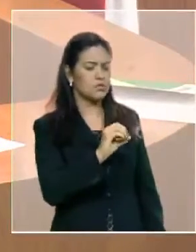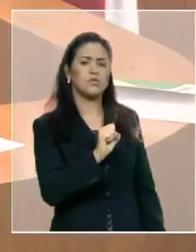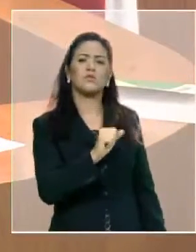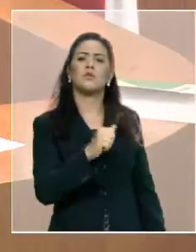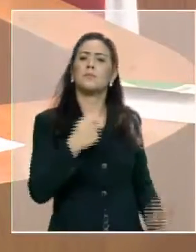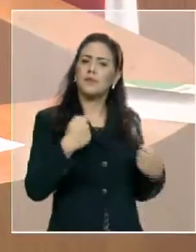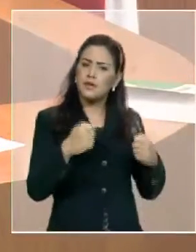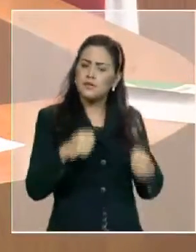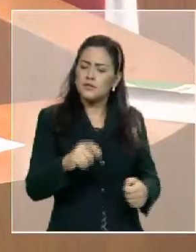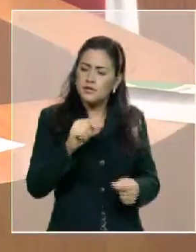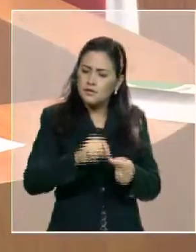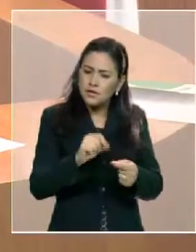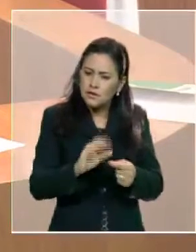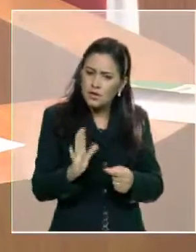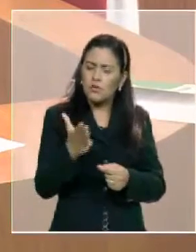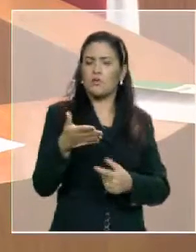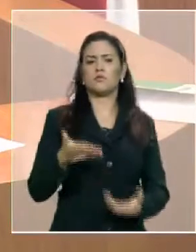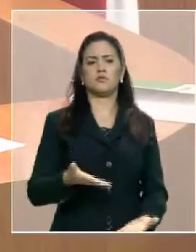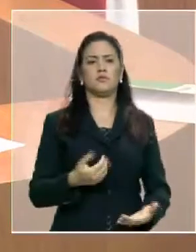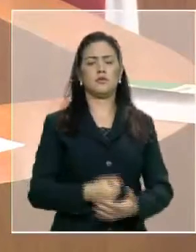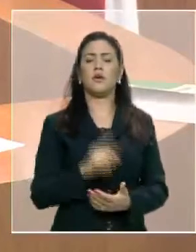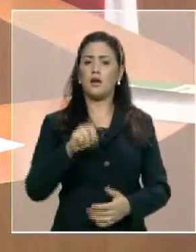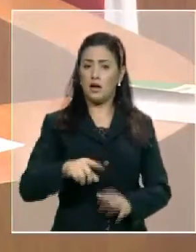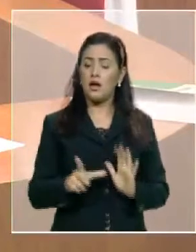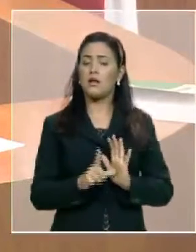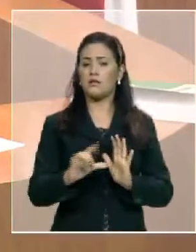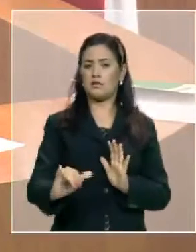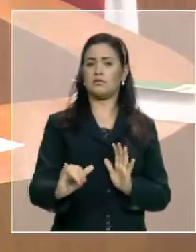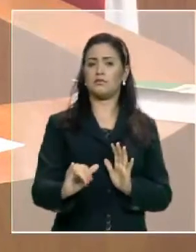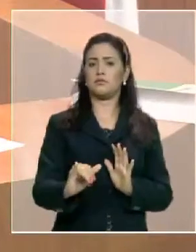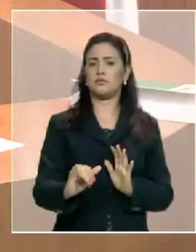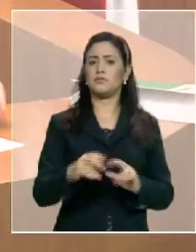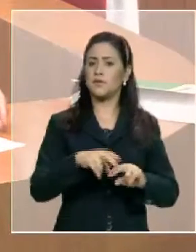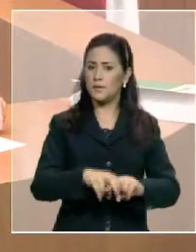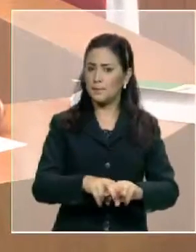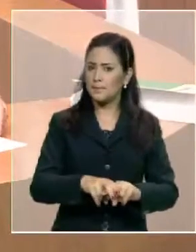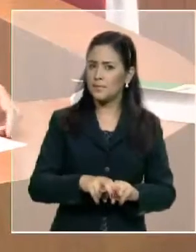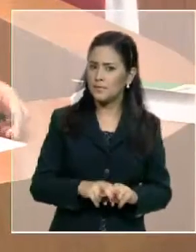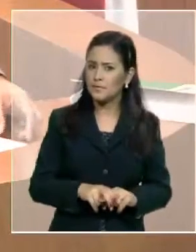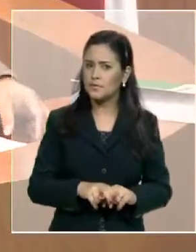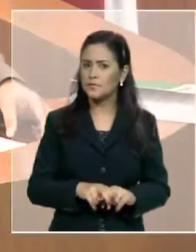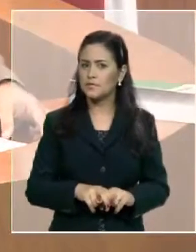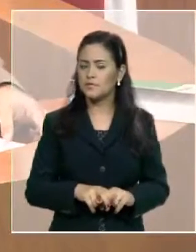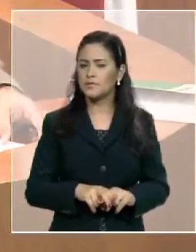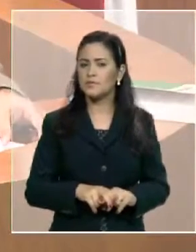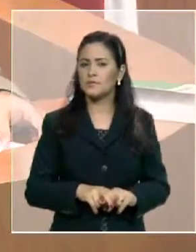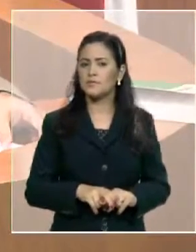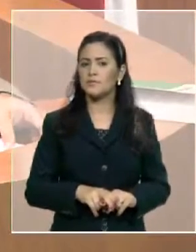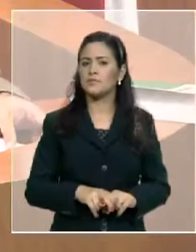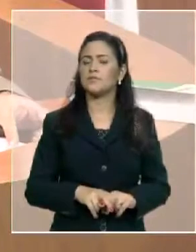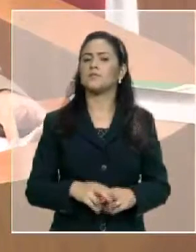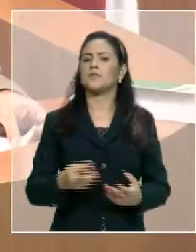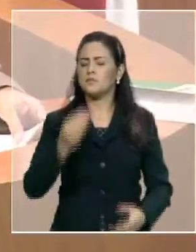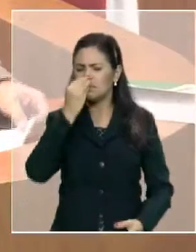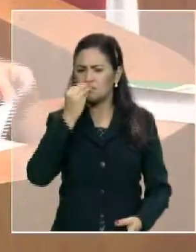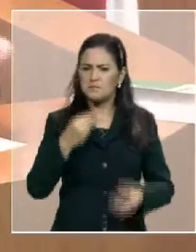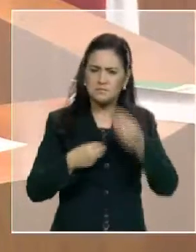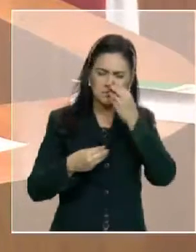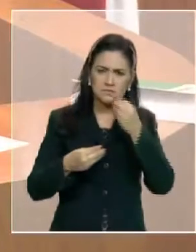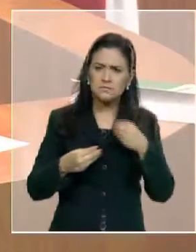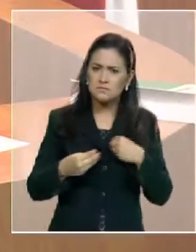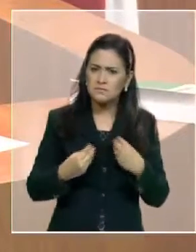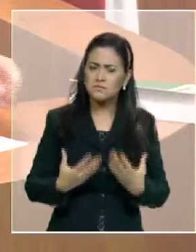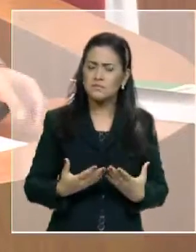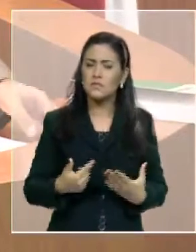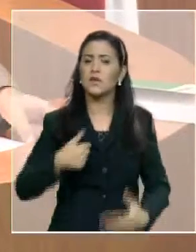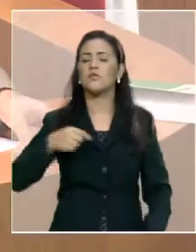cumprida. É uma lei. E por essa retaliação que eu venho sofrendo, que eu fui à